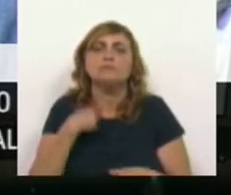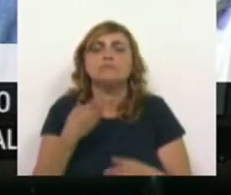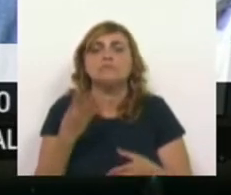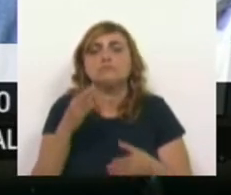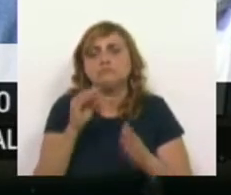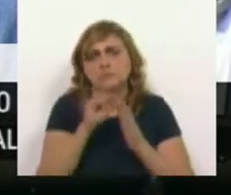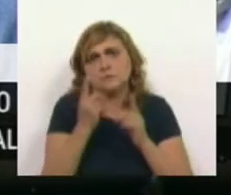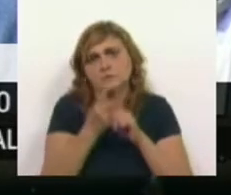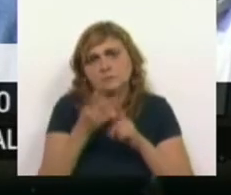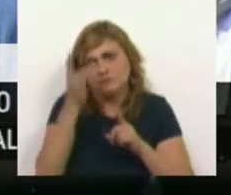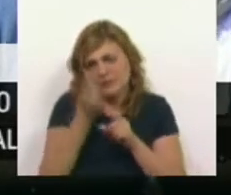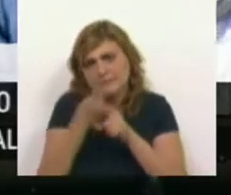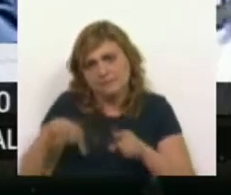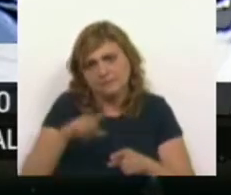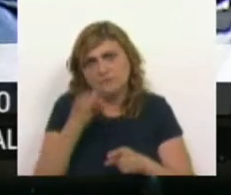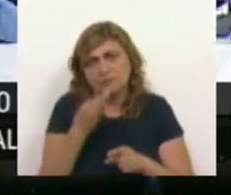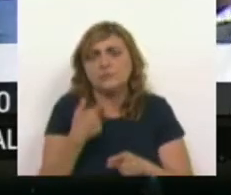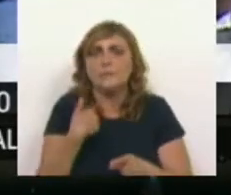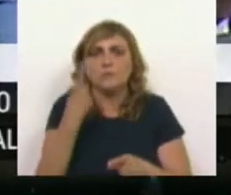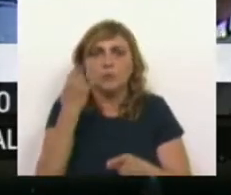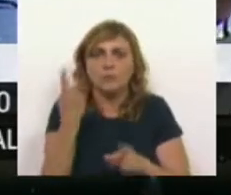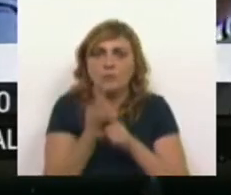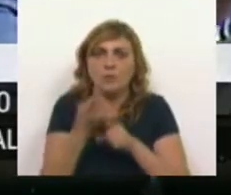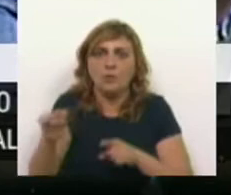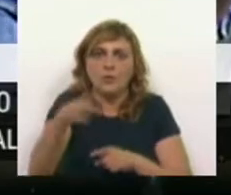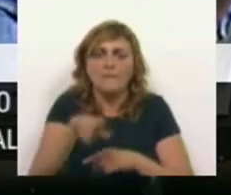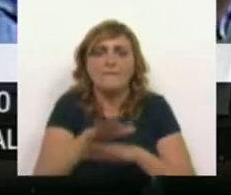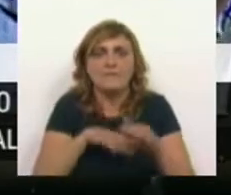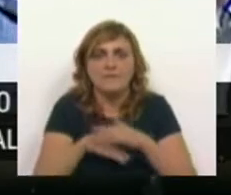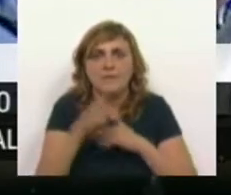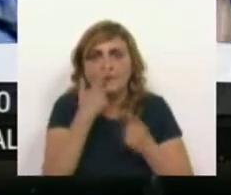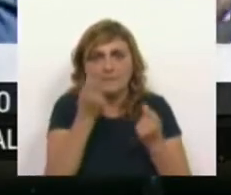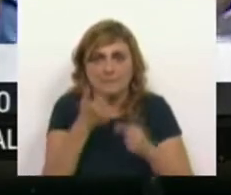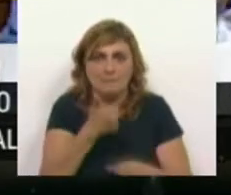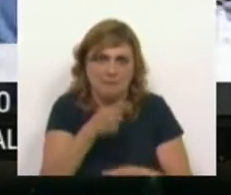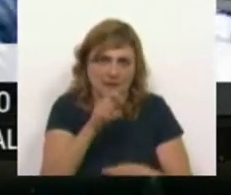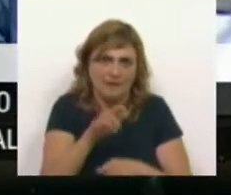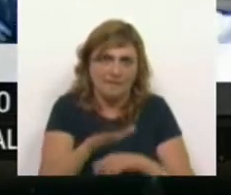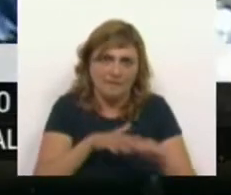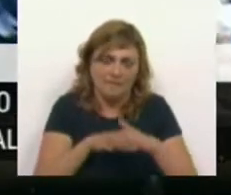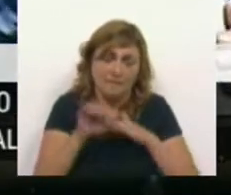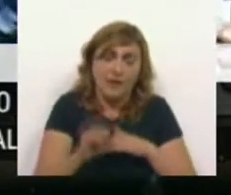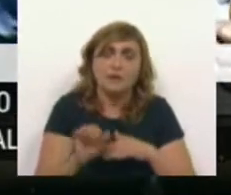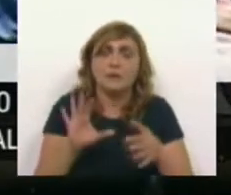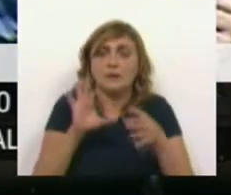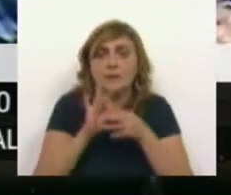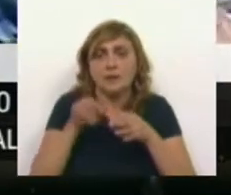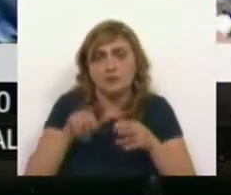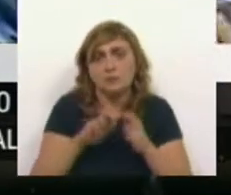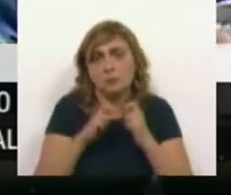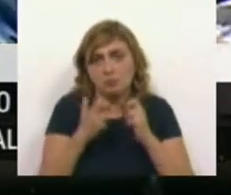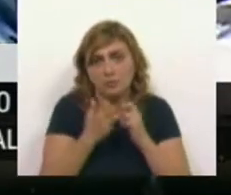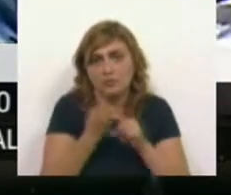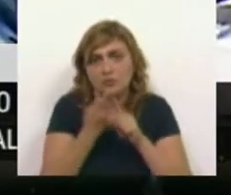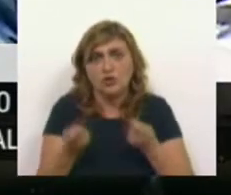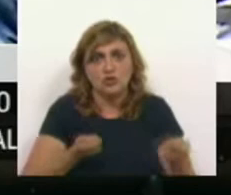e registamos também, portanto, o entendimento que fazem e que é semelhante ao que o Bloco faz em relação a esta problemática